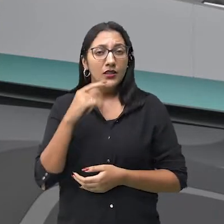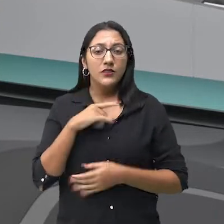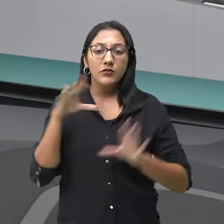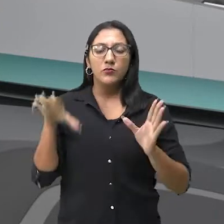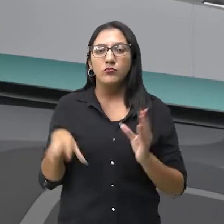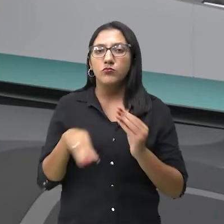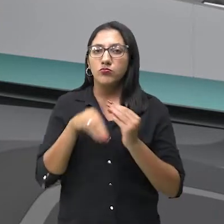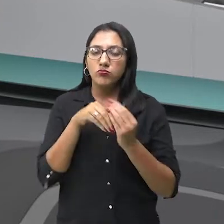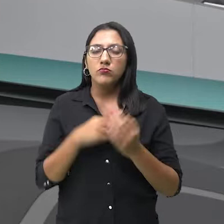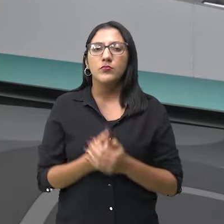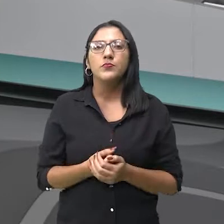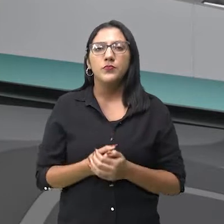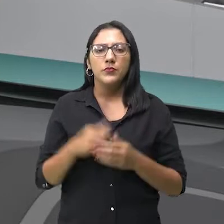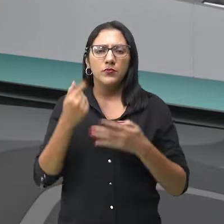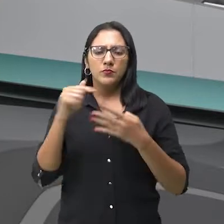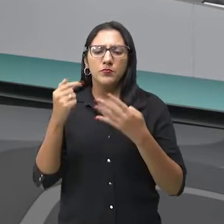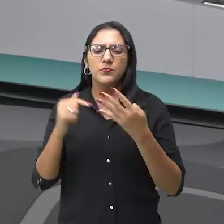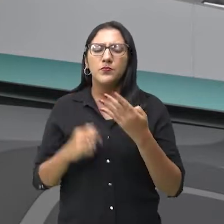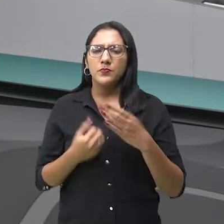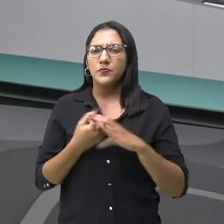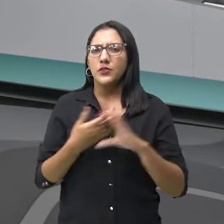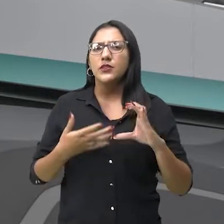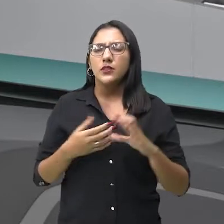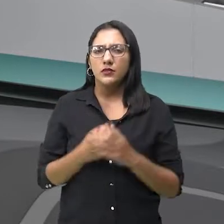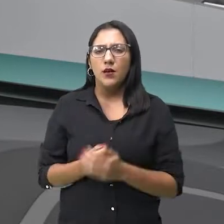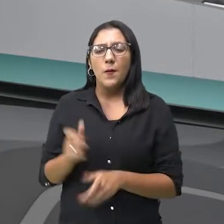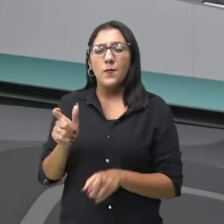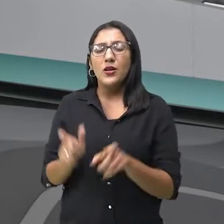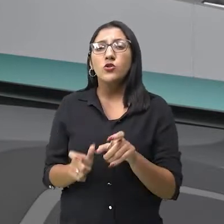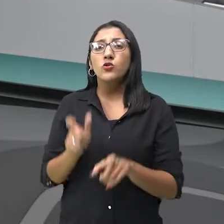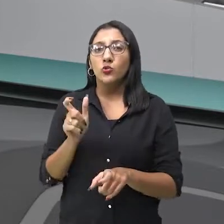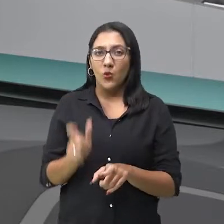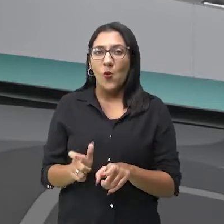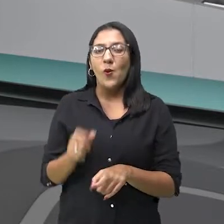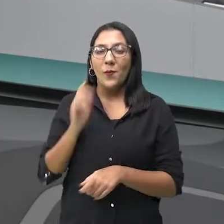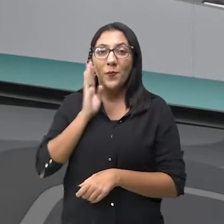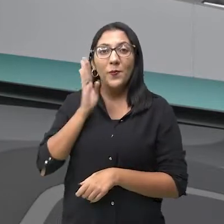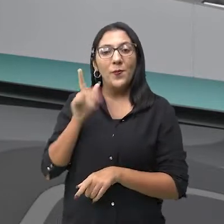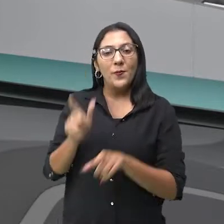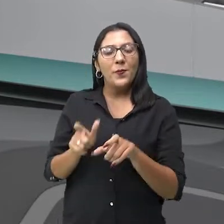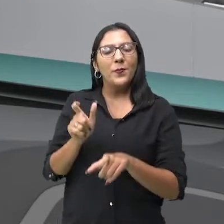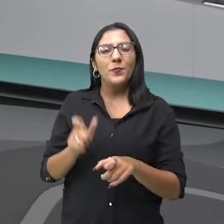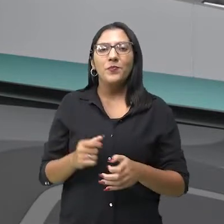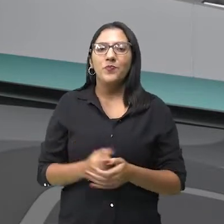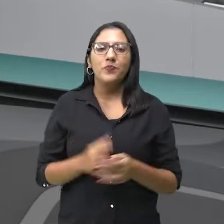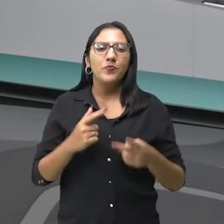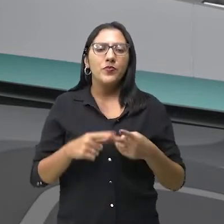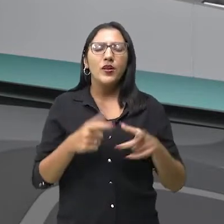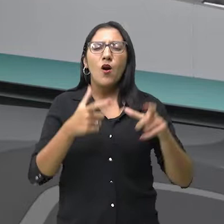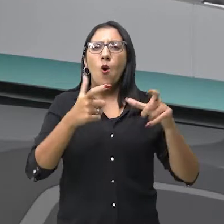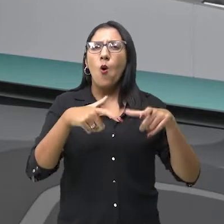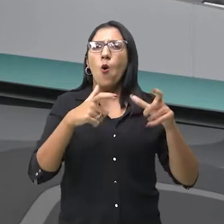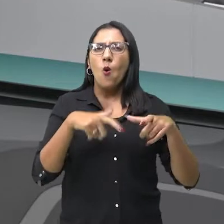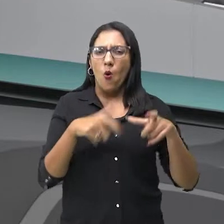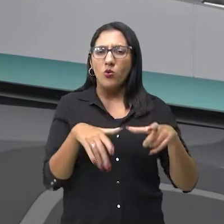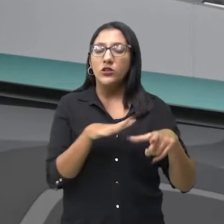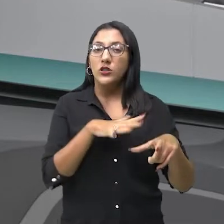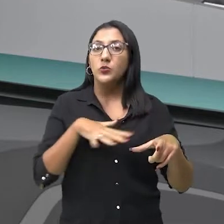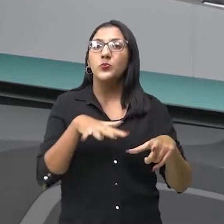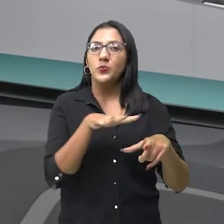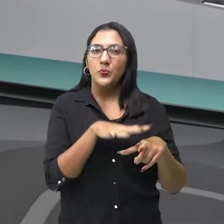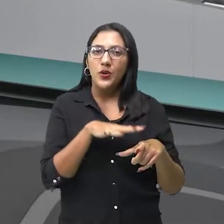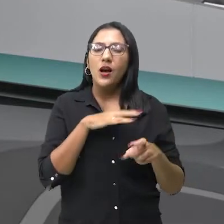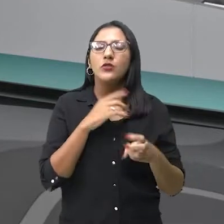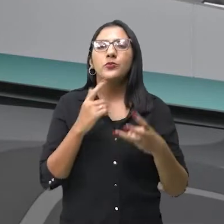pelos elementos, né, que a gente já sabe, né, quem participa da história, que é o personagem, onde a história acontece, que é o nosso